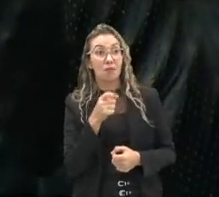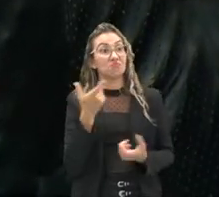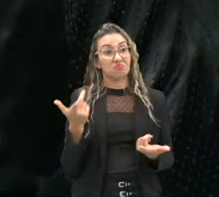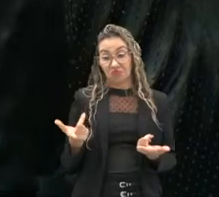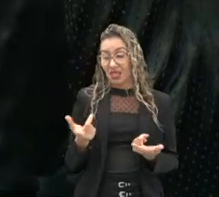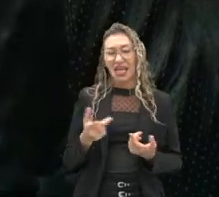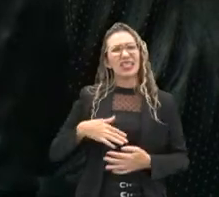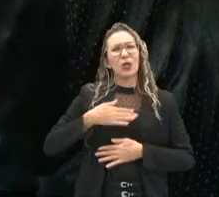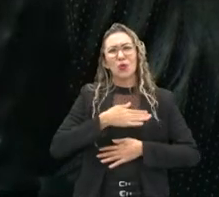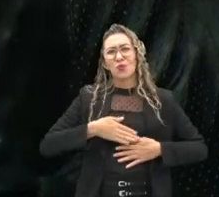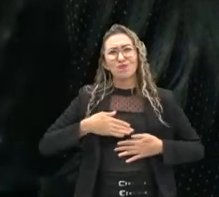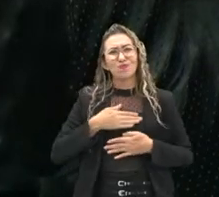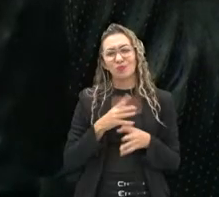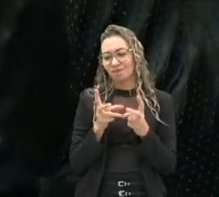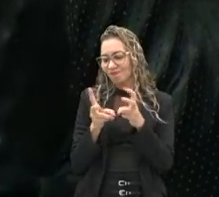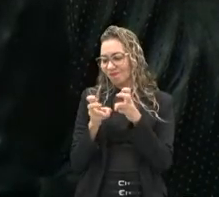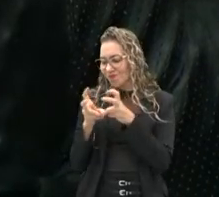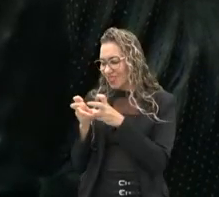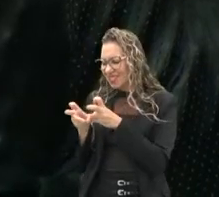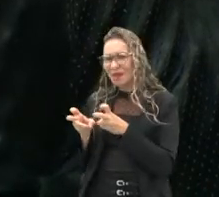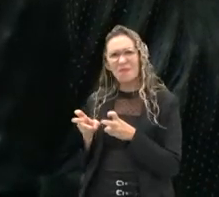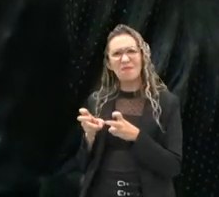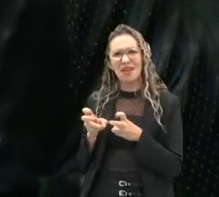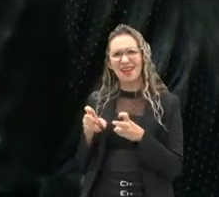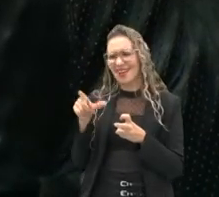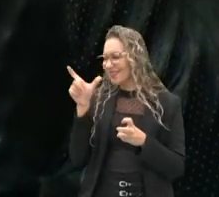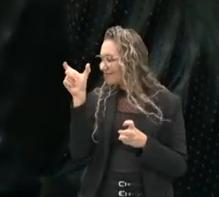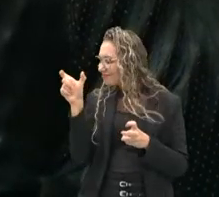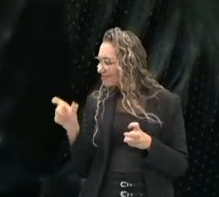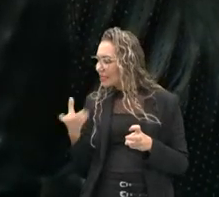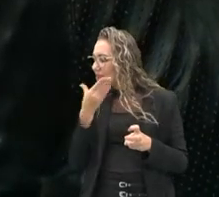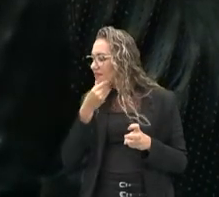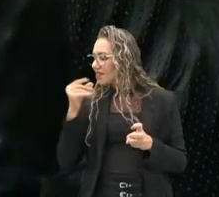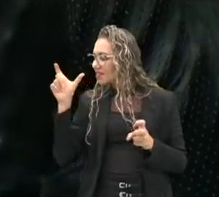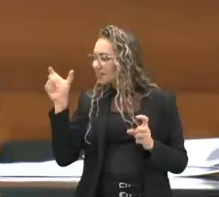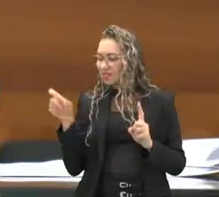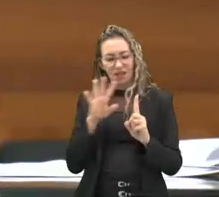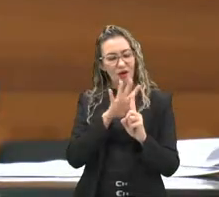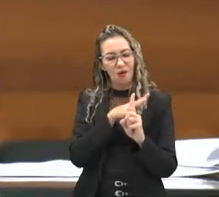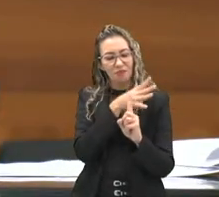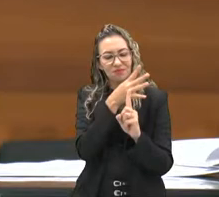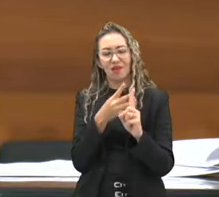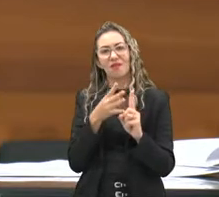de ver esse guerreiro. Palavras de Oswaldo Aranha com relação a Filinto Miller.